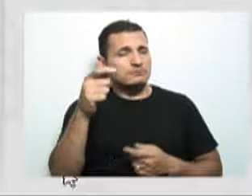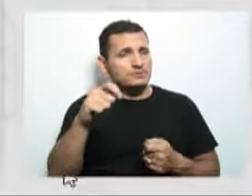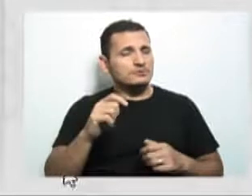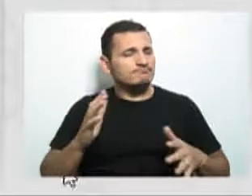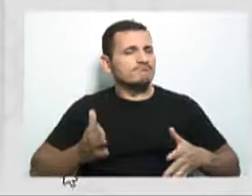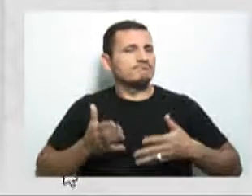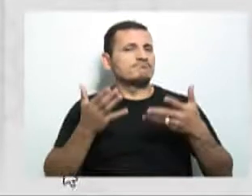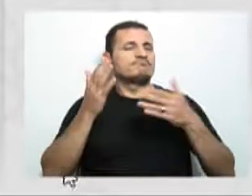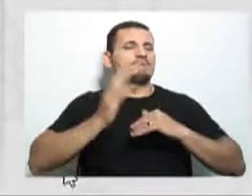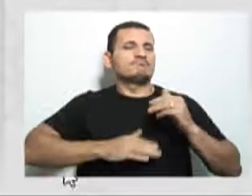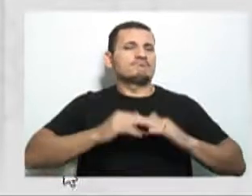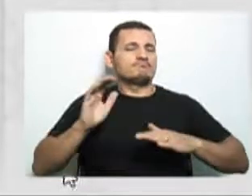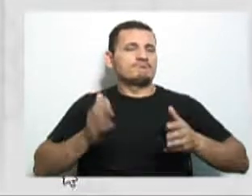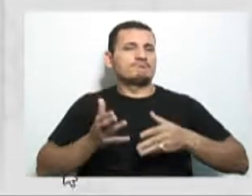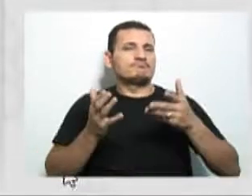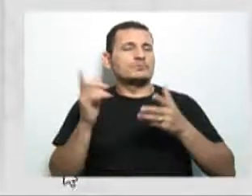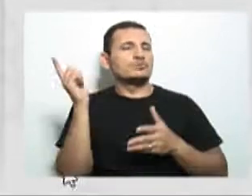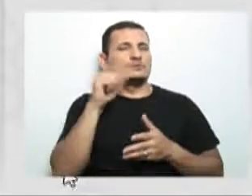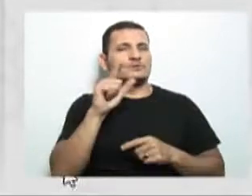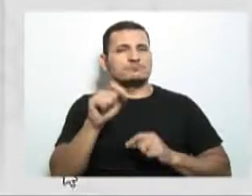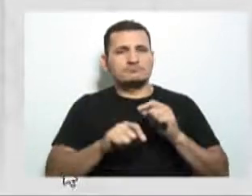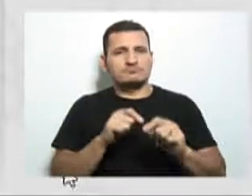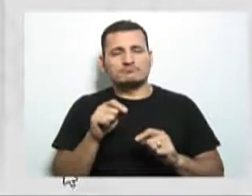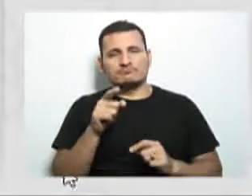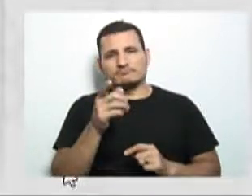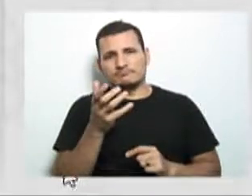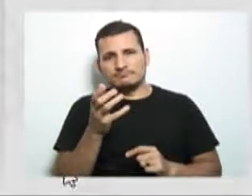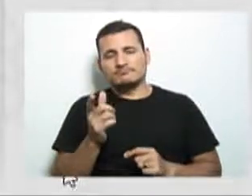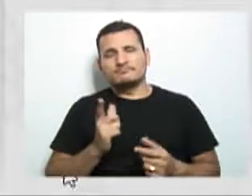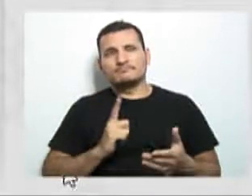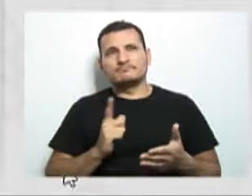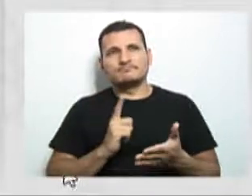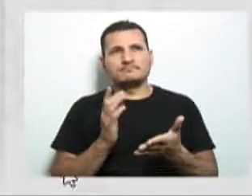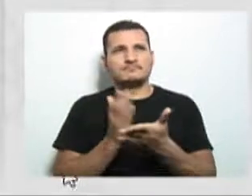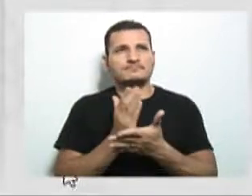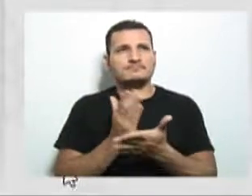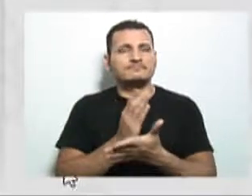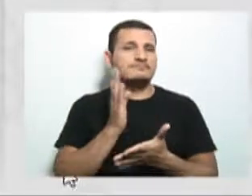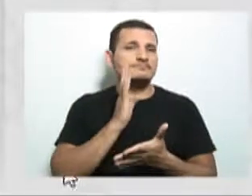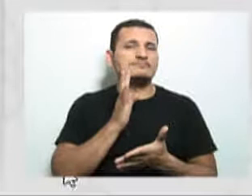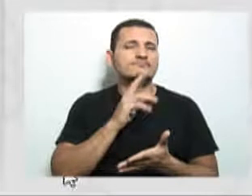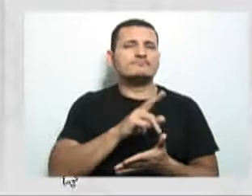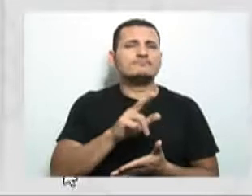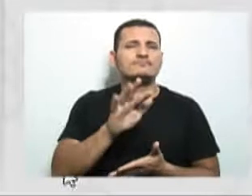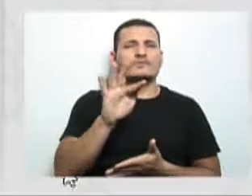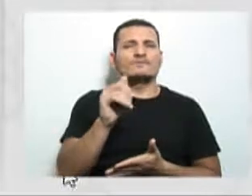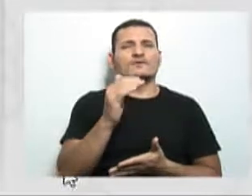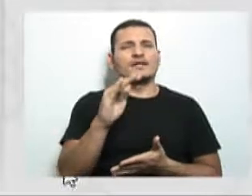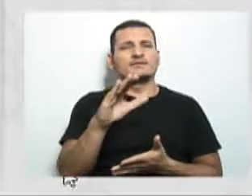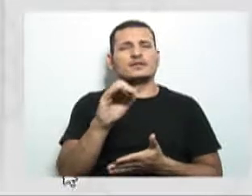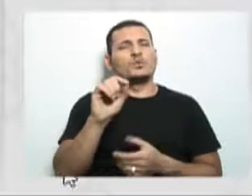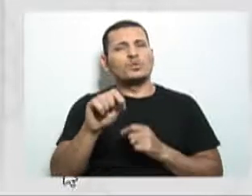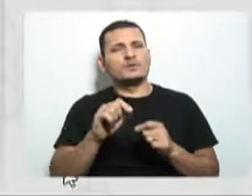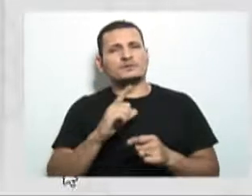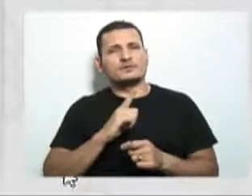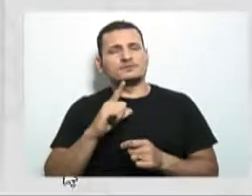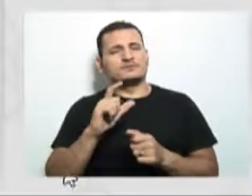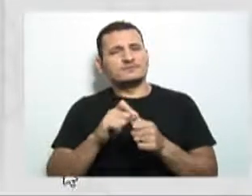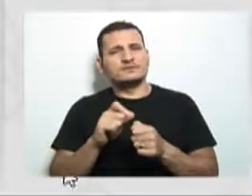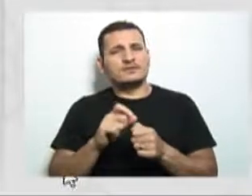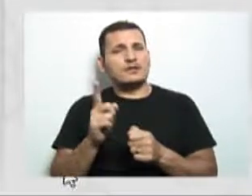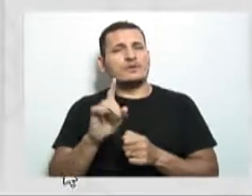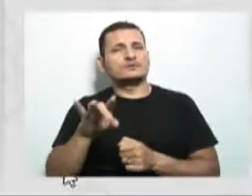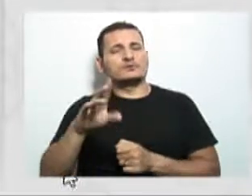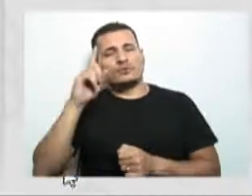automotivar para conquistar o que necessita. Tem um livro muito legal chamado Faça o que tem que ser feito e não só o que te mandam,